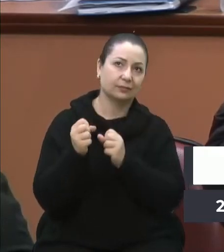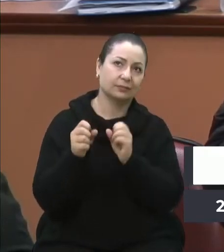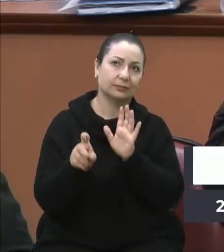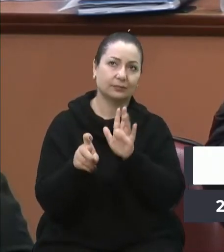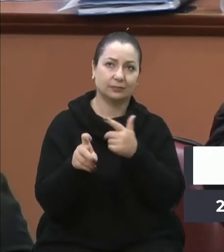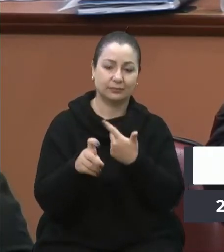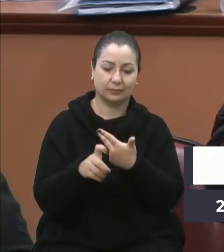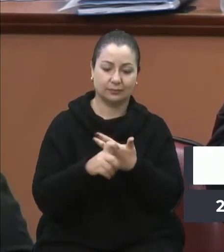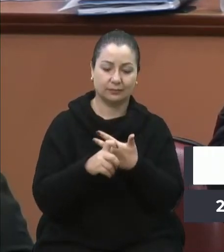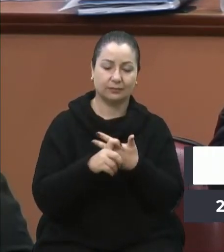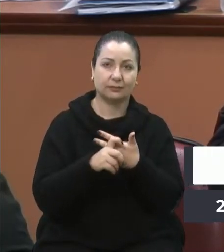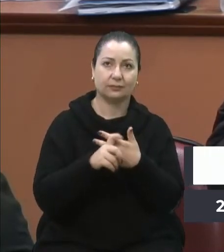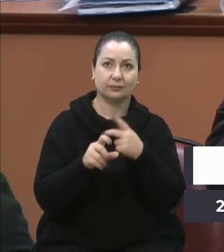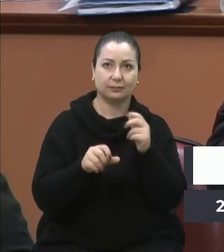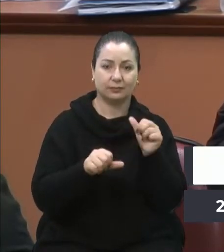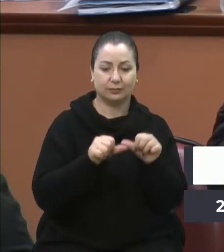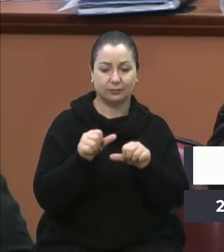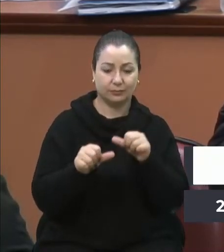revoga dispositivos da Lei número